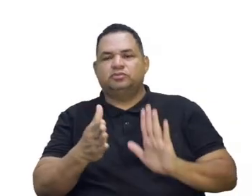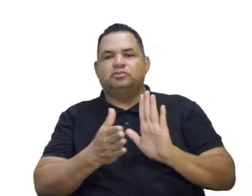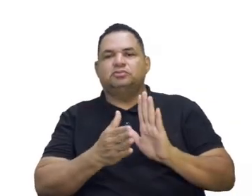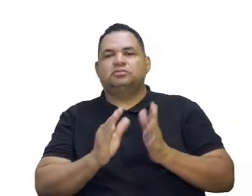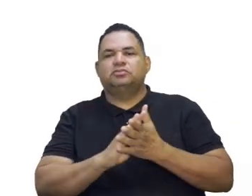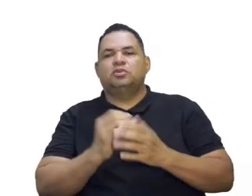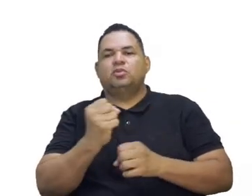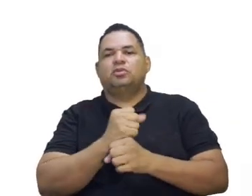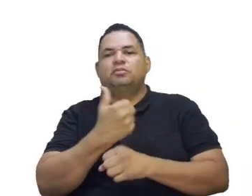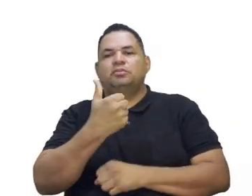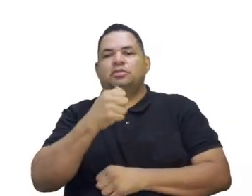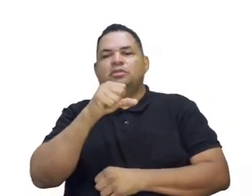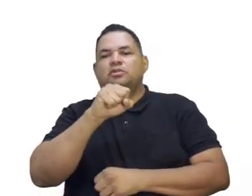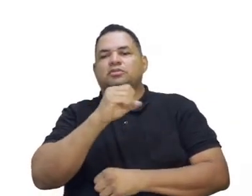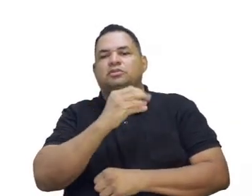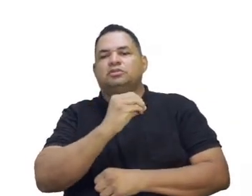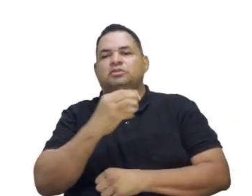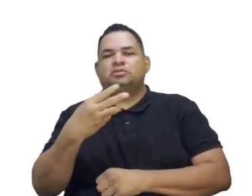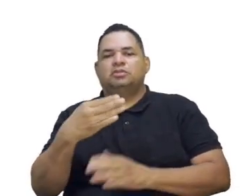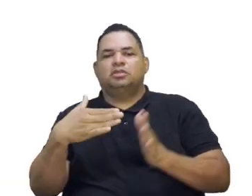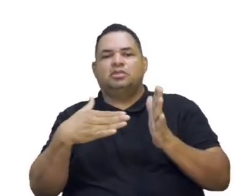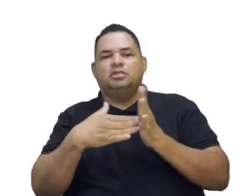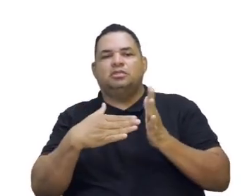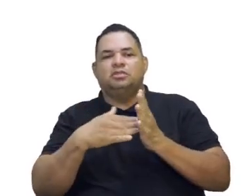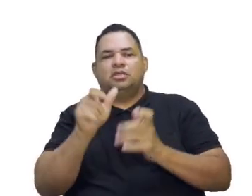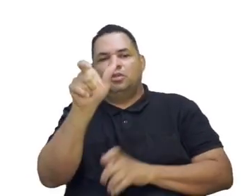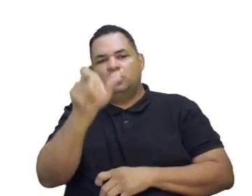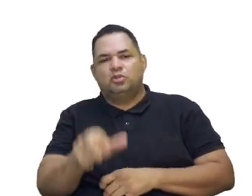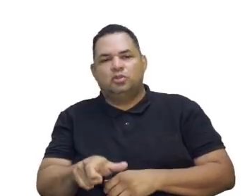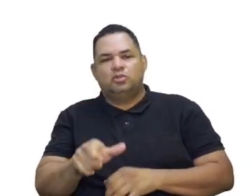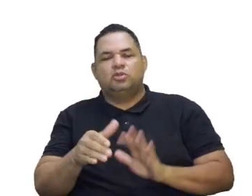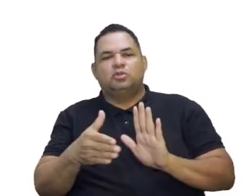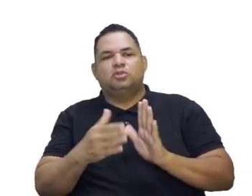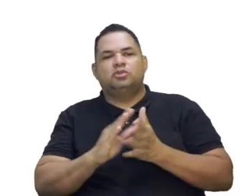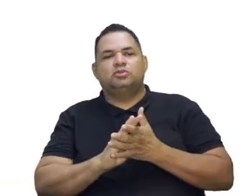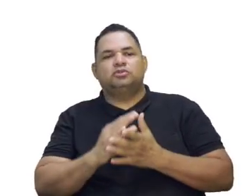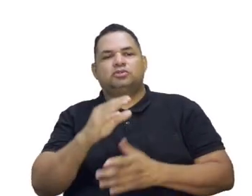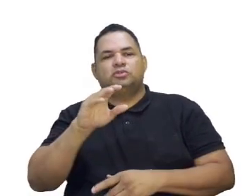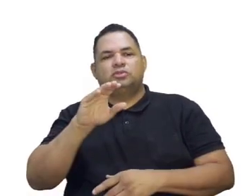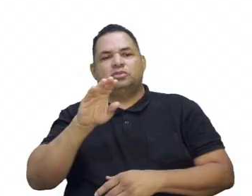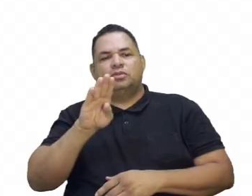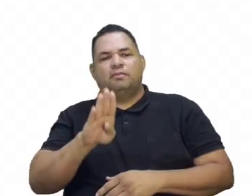1803 até o de Bohr, proposto em